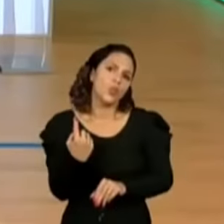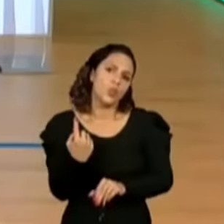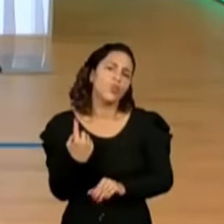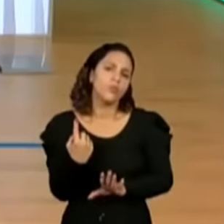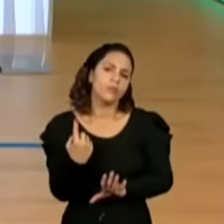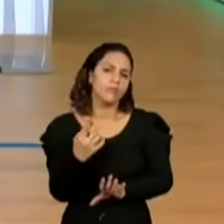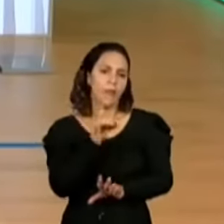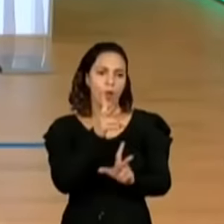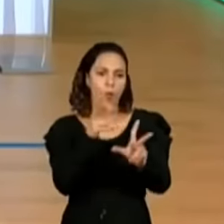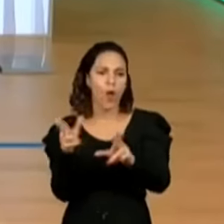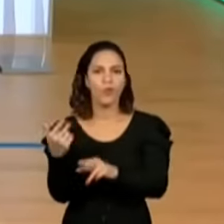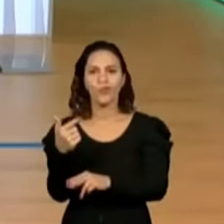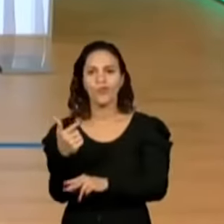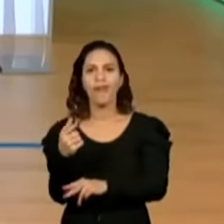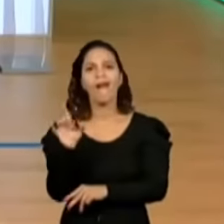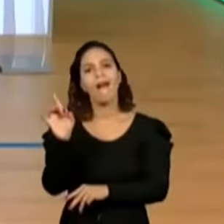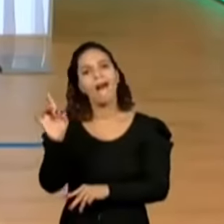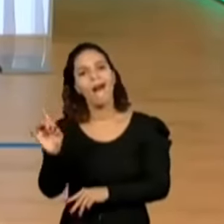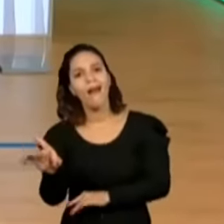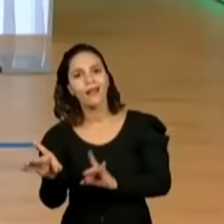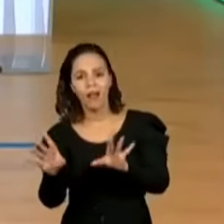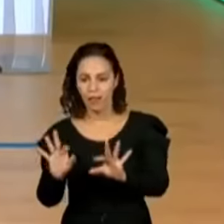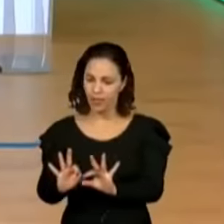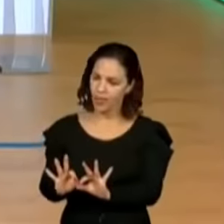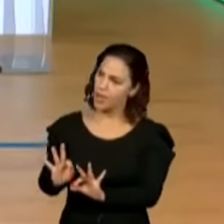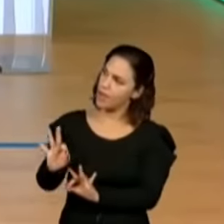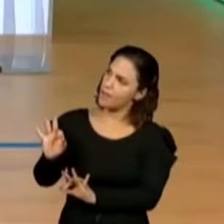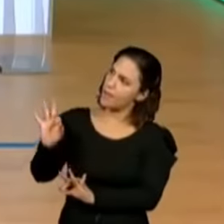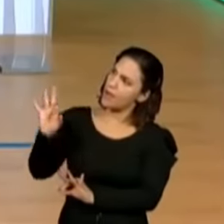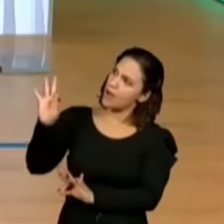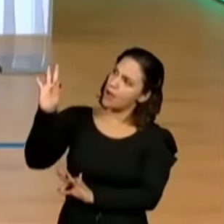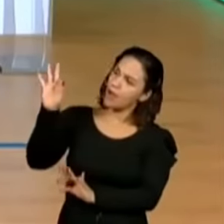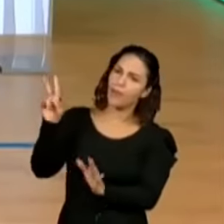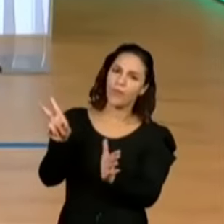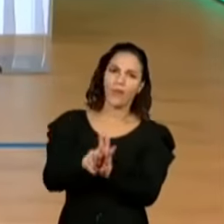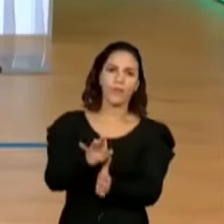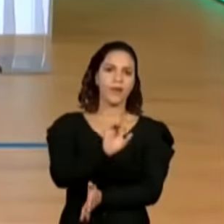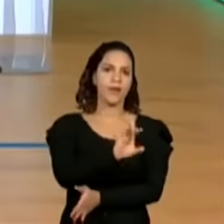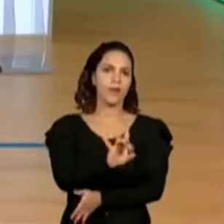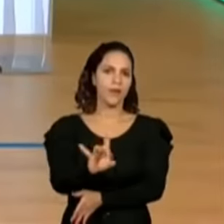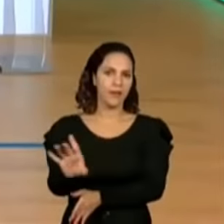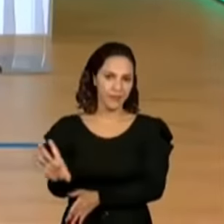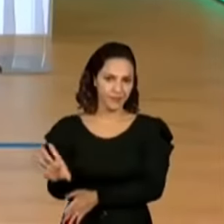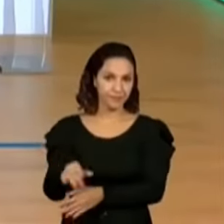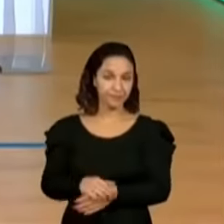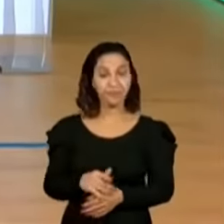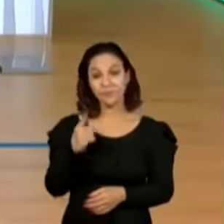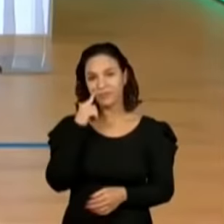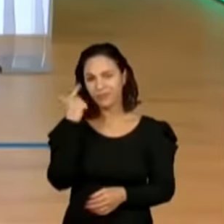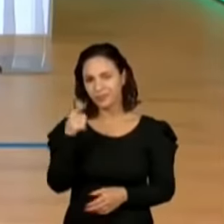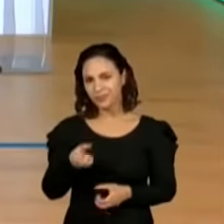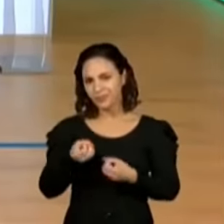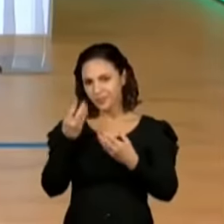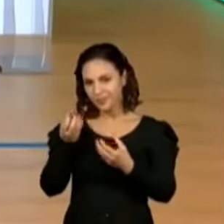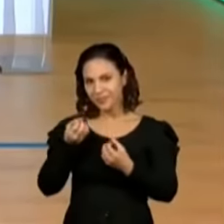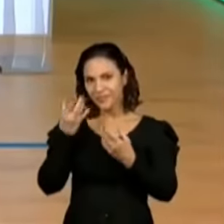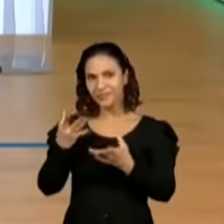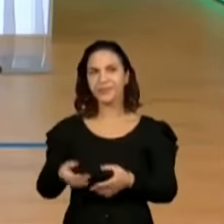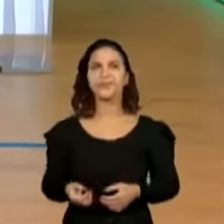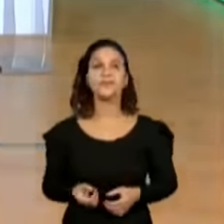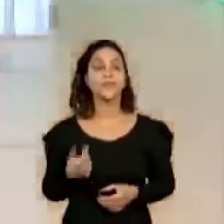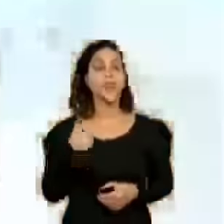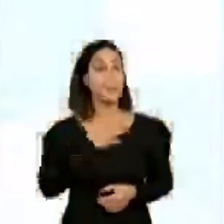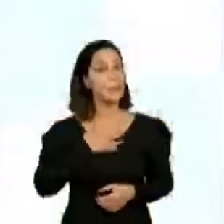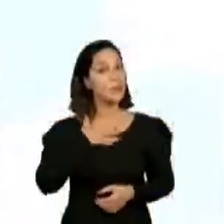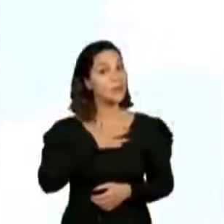Somos únicos, então cada um tem uma estatura, um tamanho diferente. Sim. Vamos ver se temos mais alguma informação? Vamos ver, eu